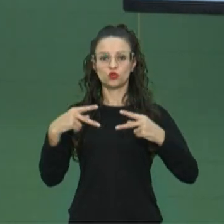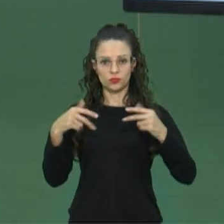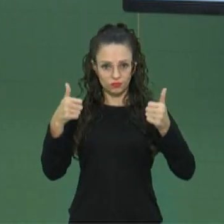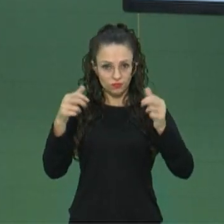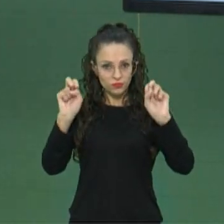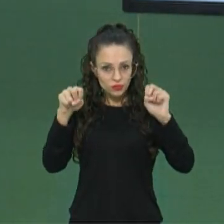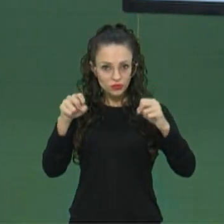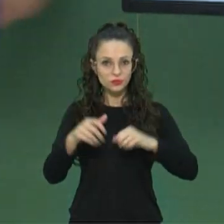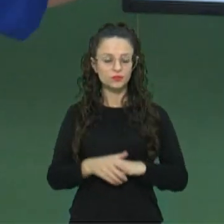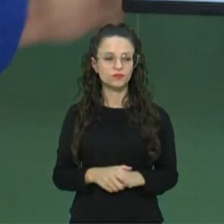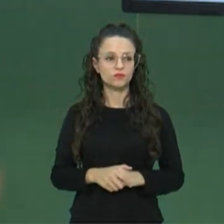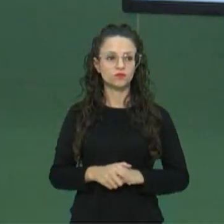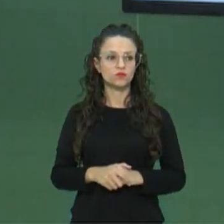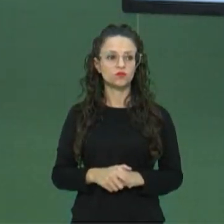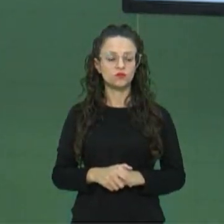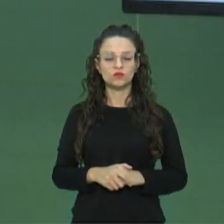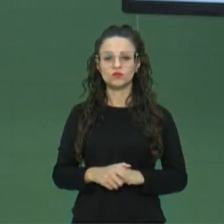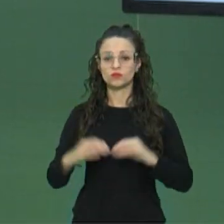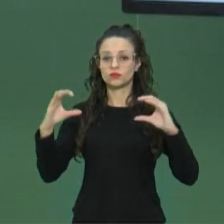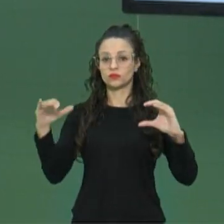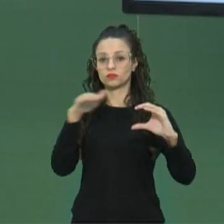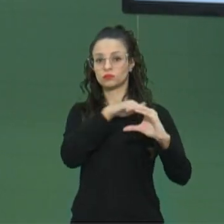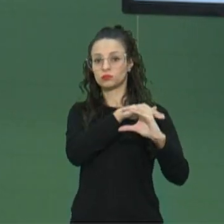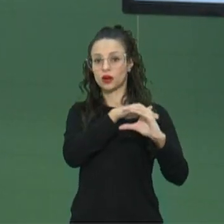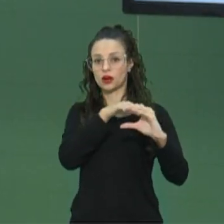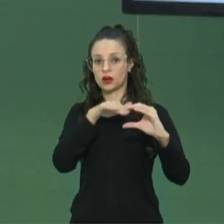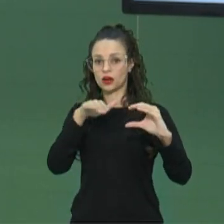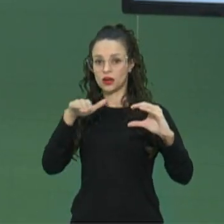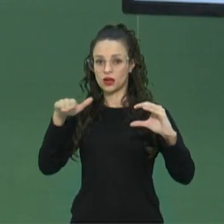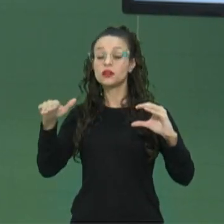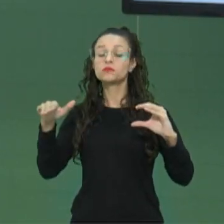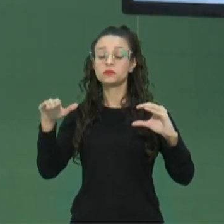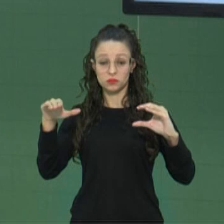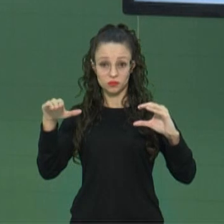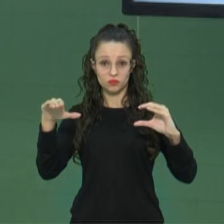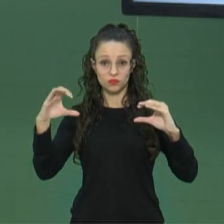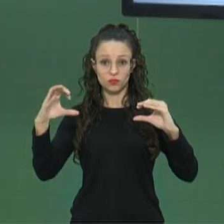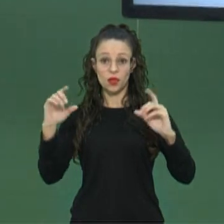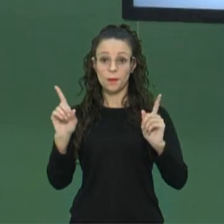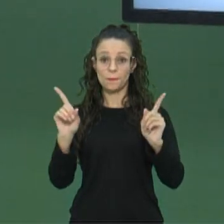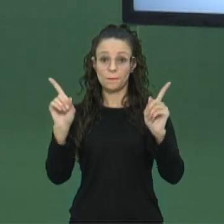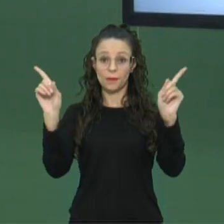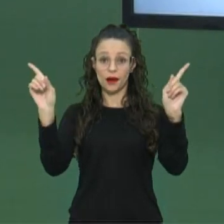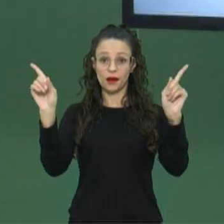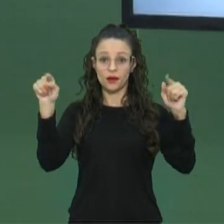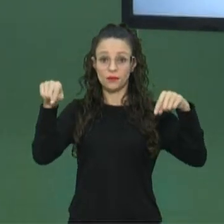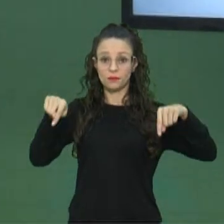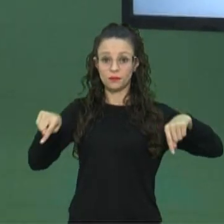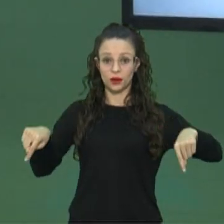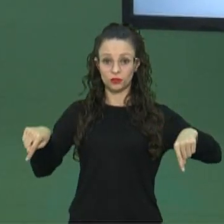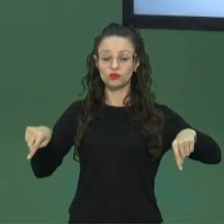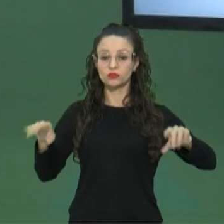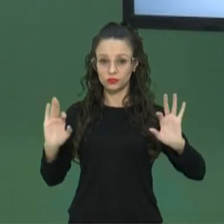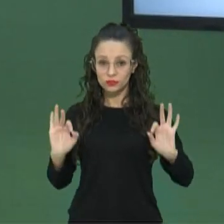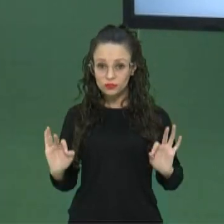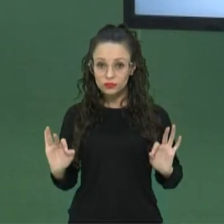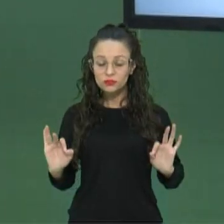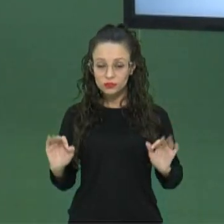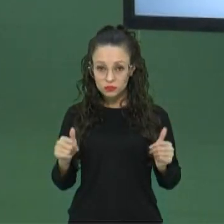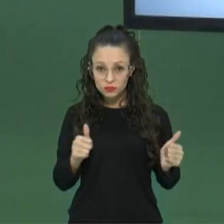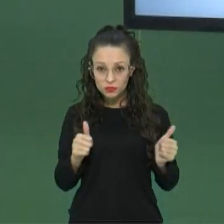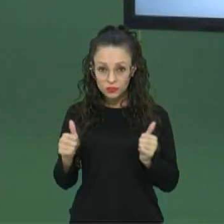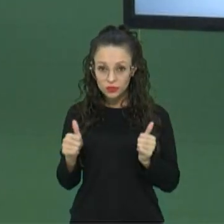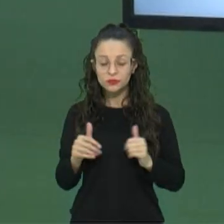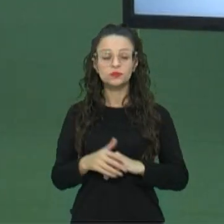Sim. Cortei o plano. Ficou uma parte para cima do plano e uma parte para baixo do plano.